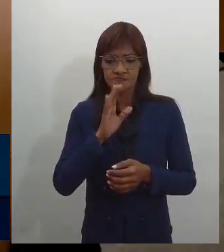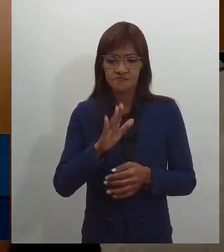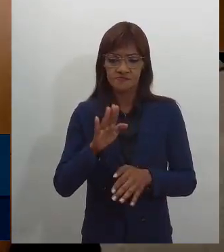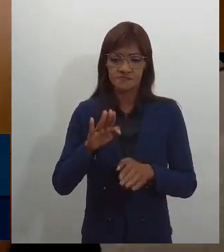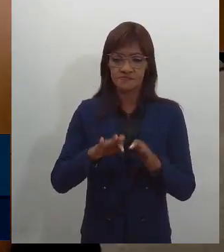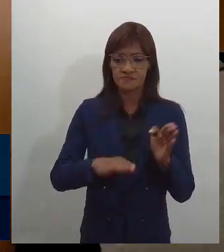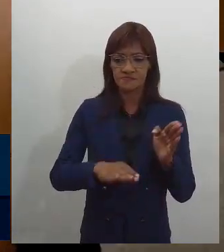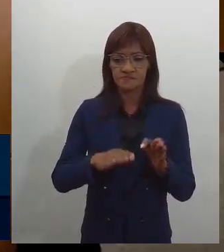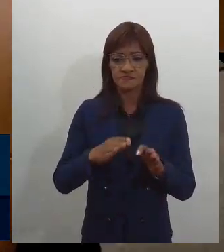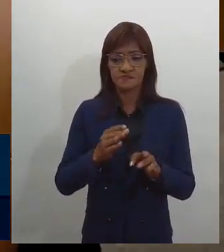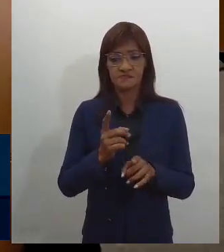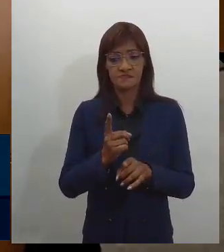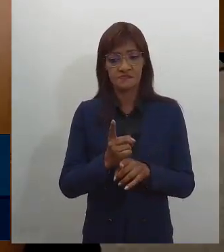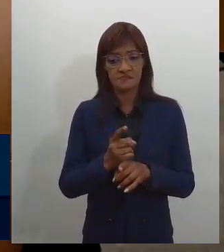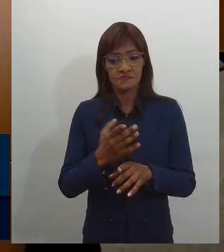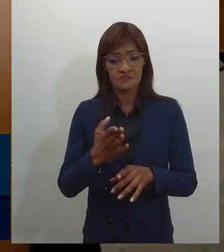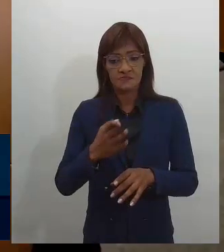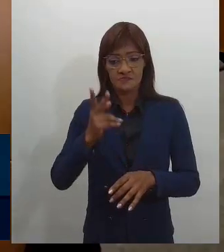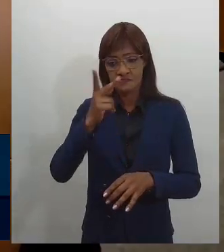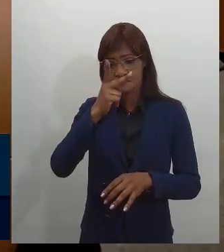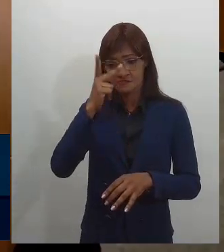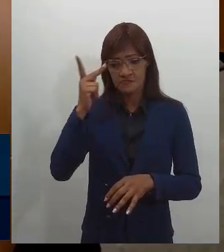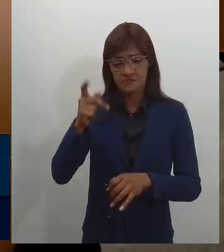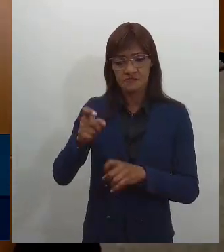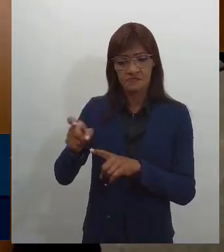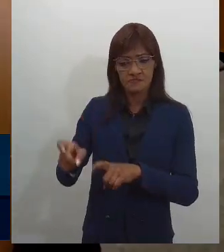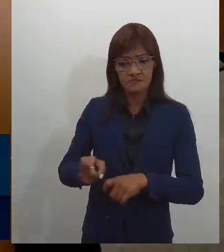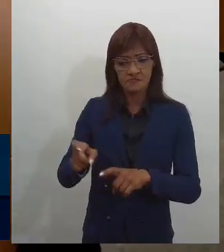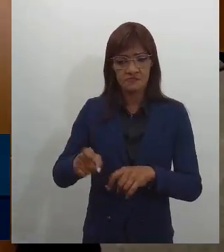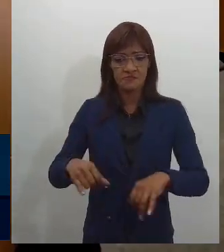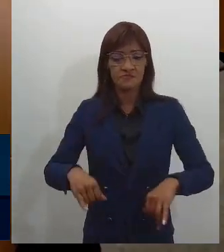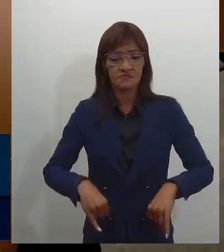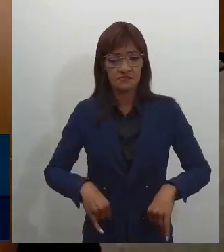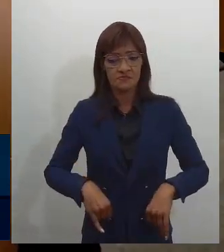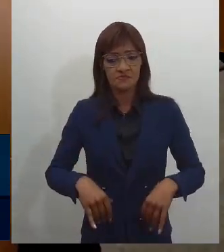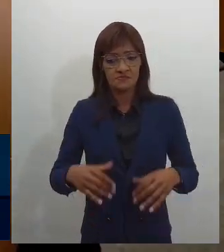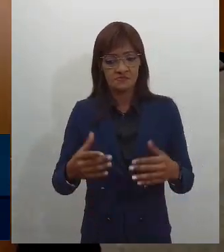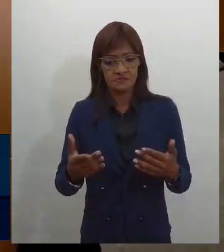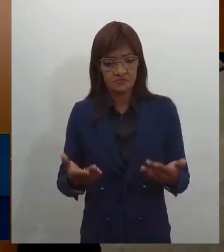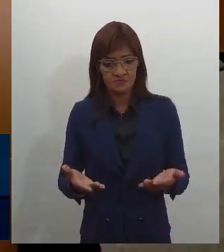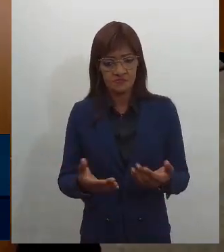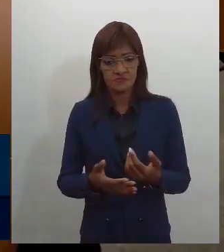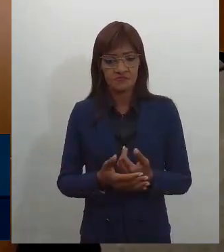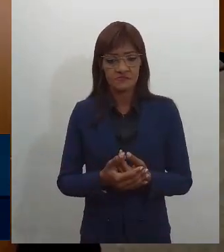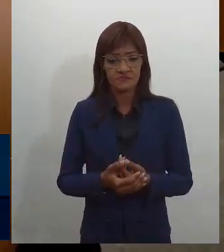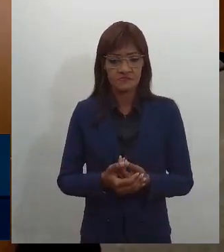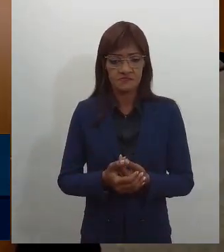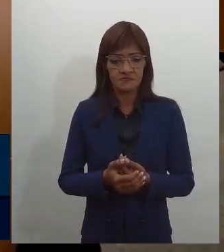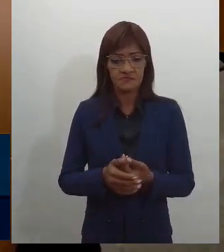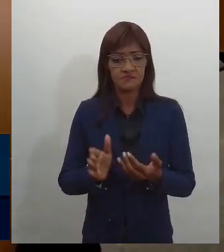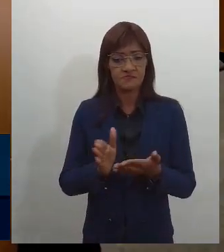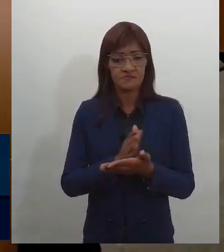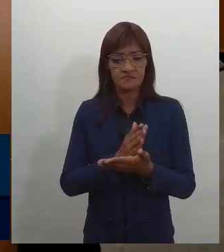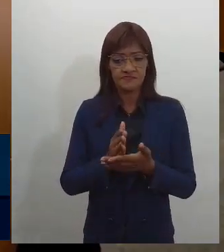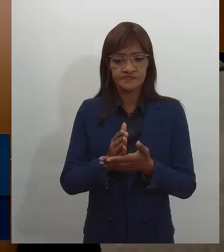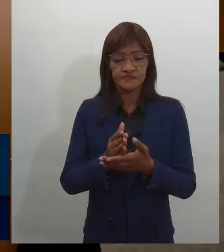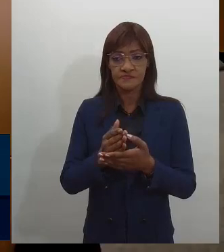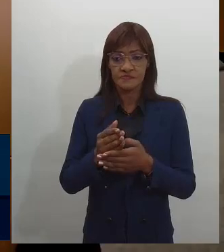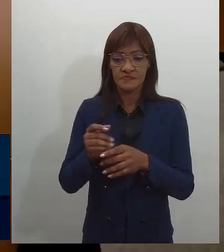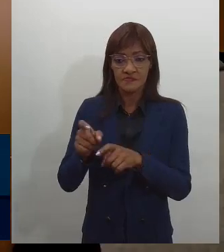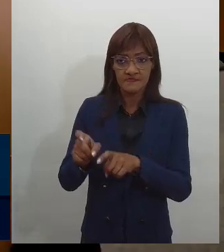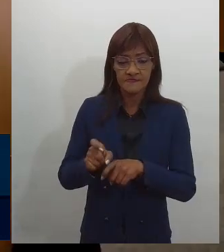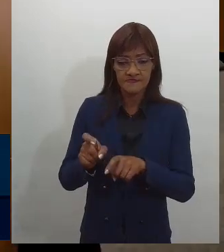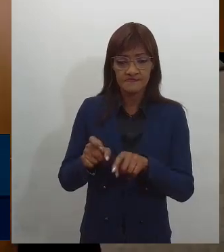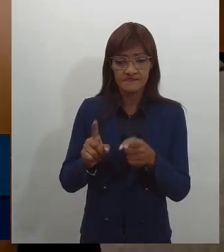pessoal do sertão sofre bastante. Lá em Aquidabã, não só a cidade, como alguns povoados chegam a ficar um mês sem chegar água. Uma